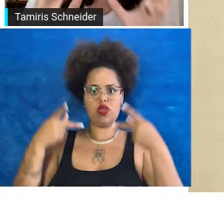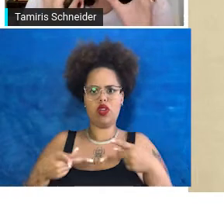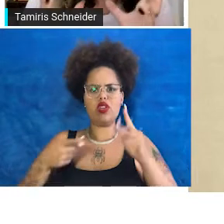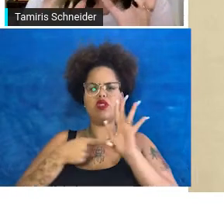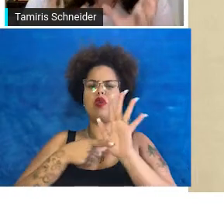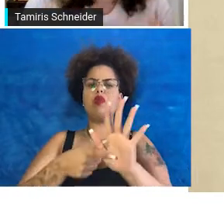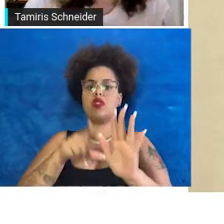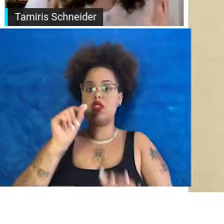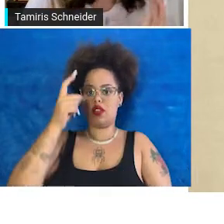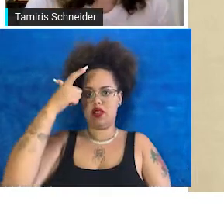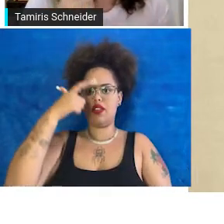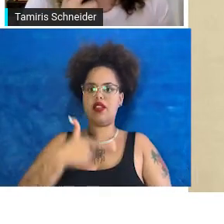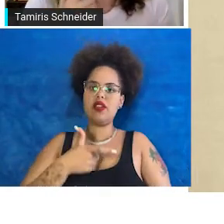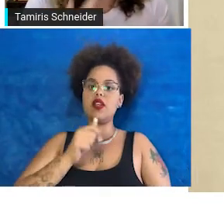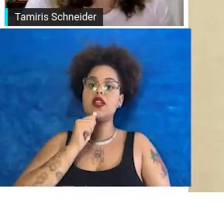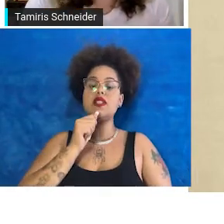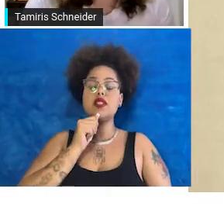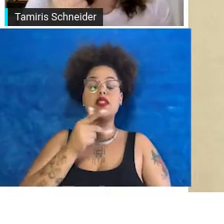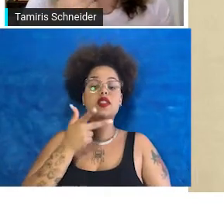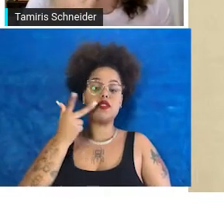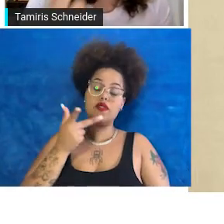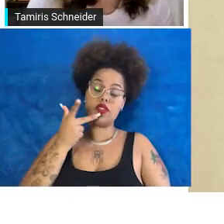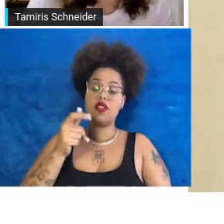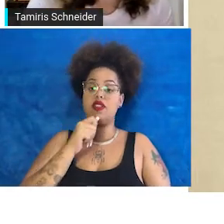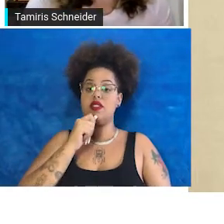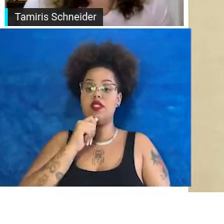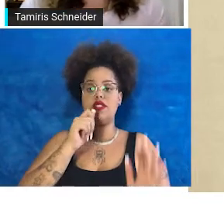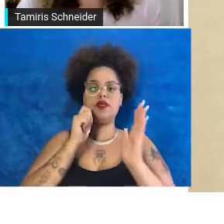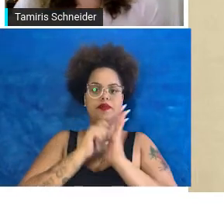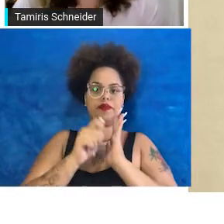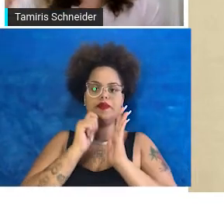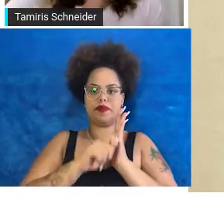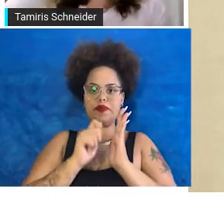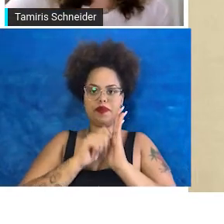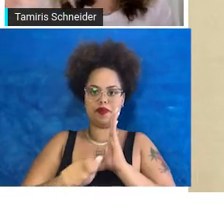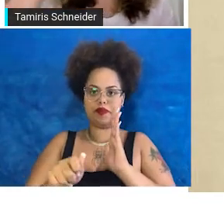quem ela é, né? Sem ter que falar, sem ter que estar escrito